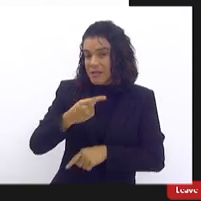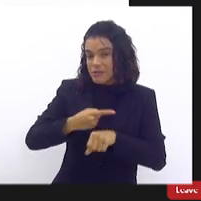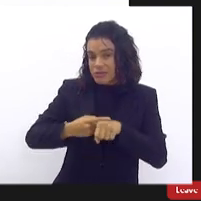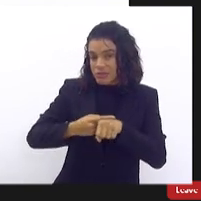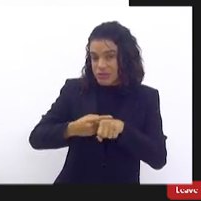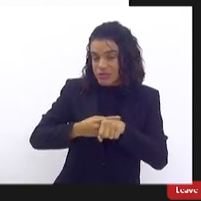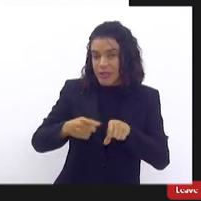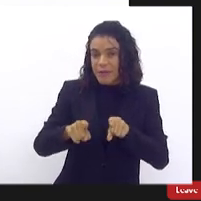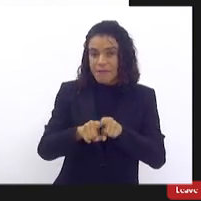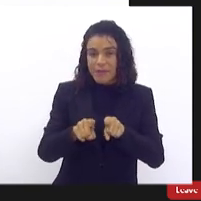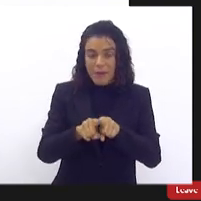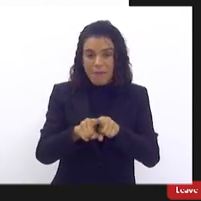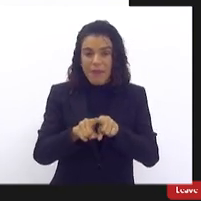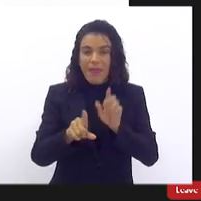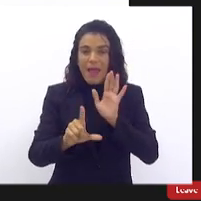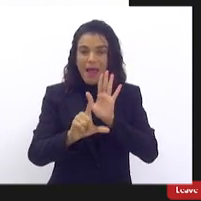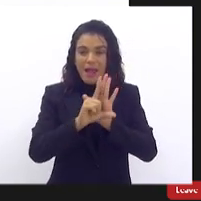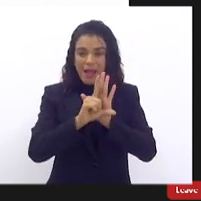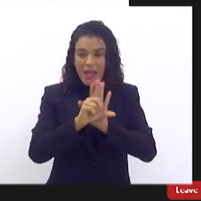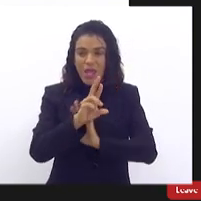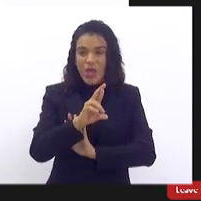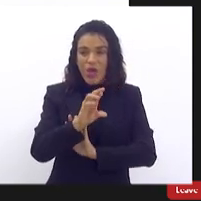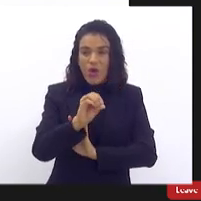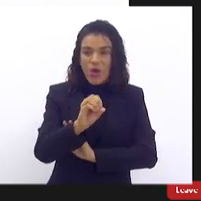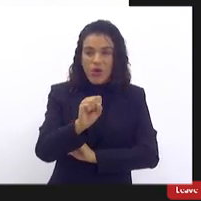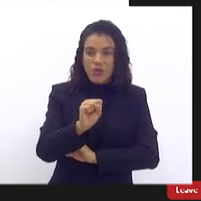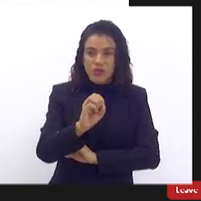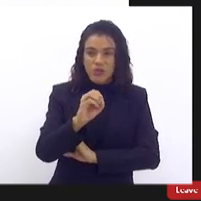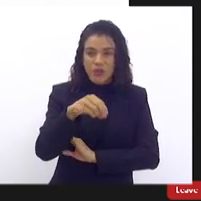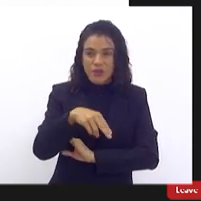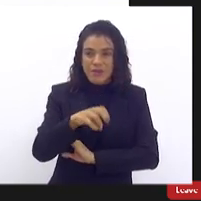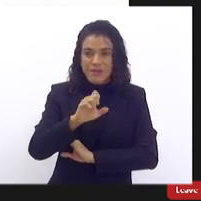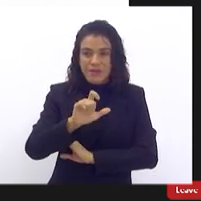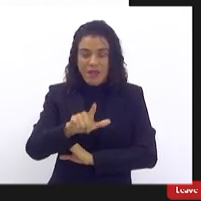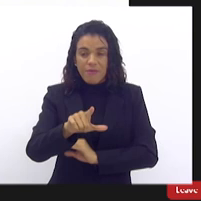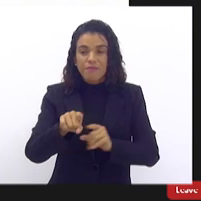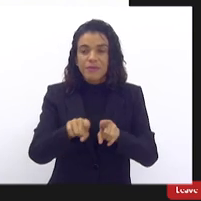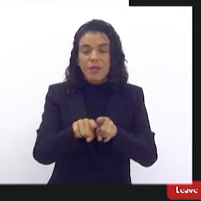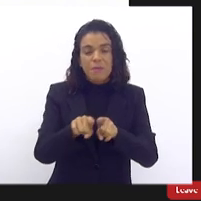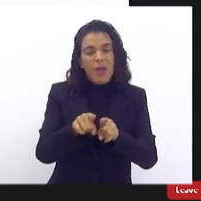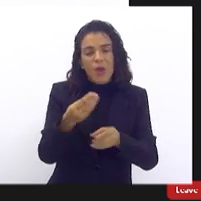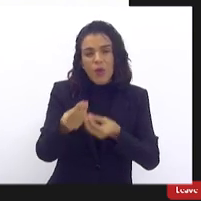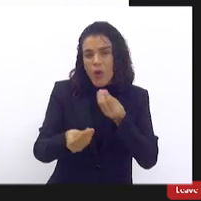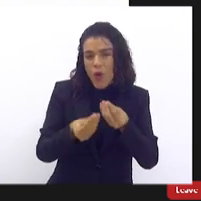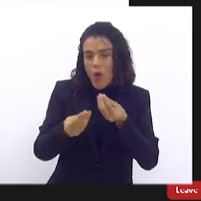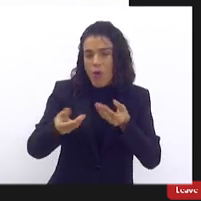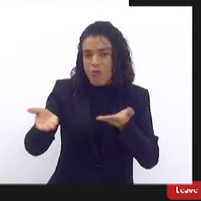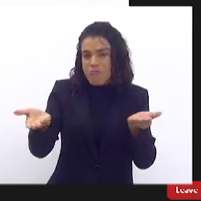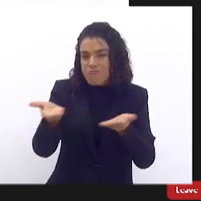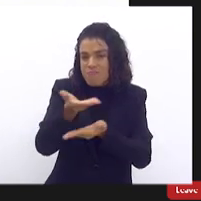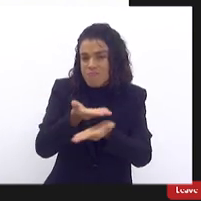aprovação da Lei Rose Leonel e da Lei de Importunação Sexual para lidar com o indivíduo que